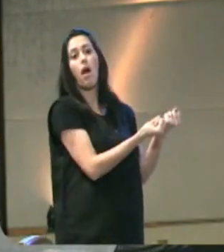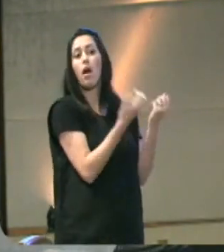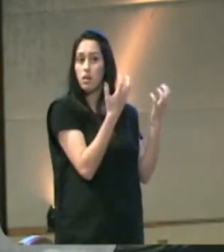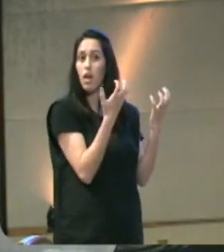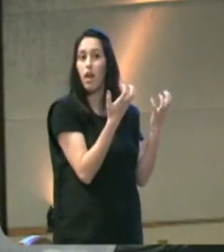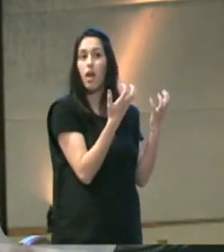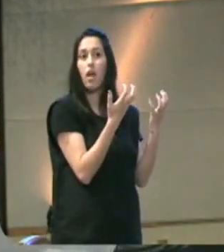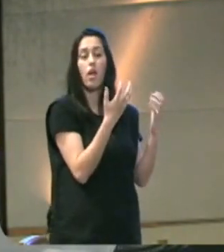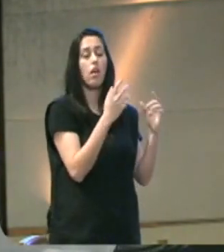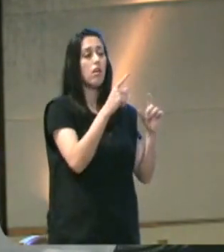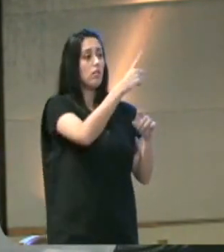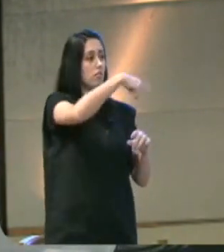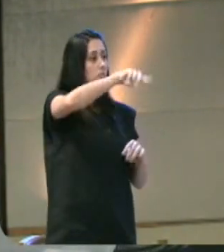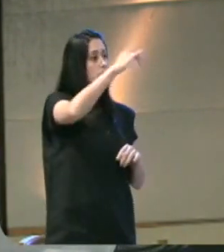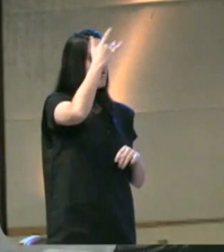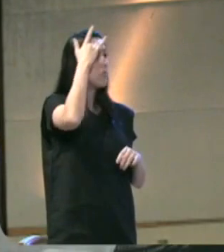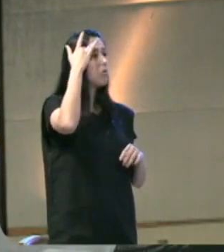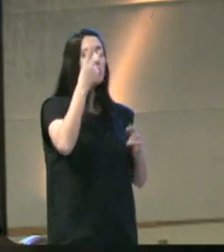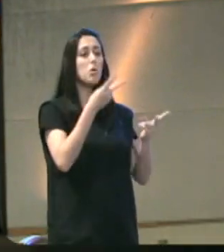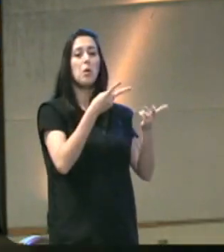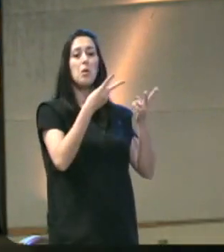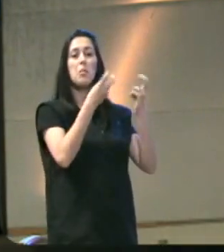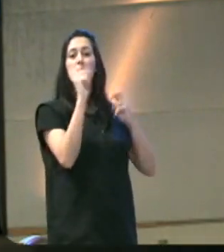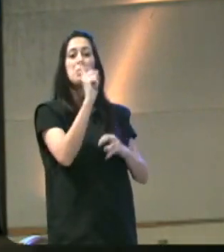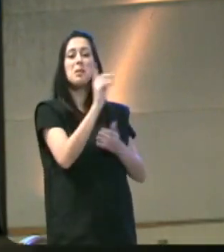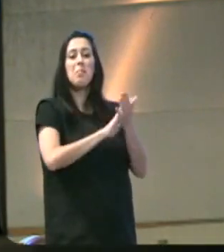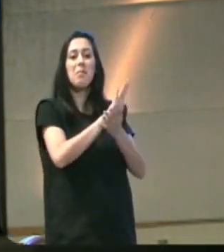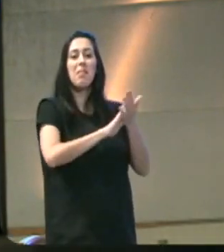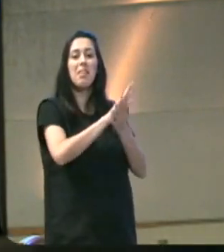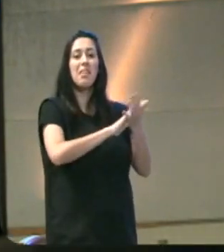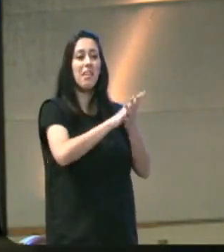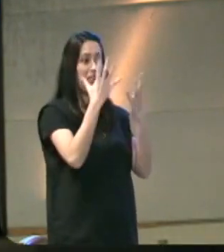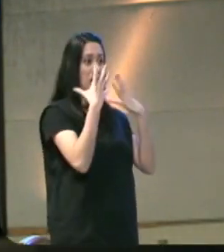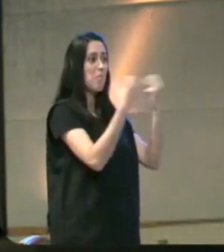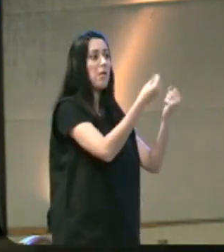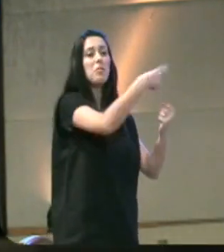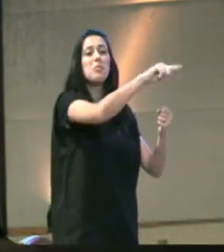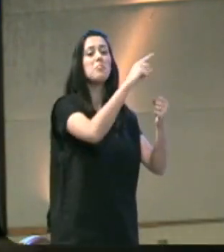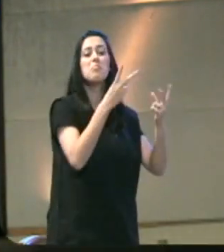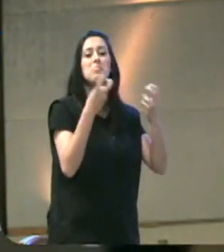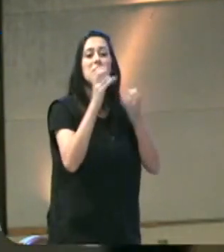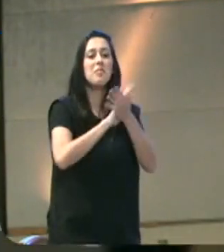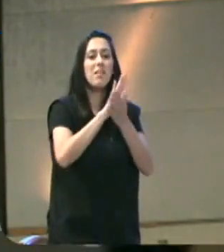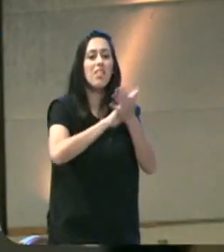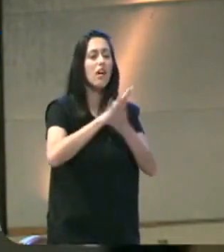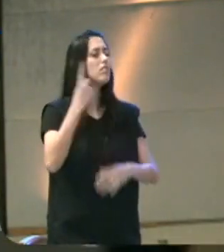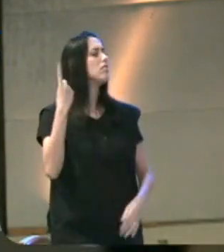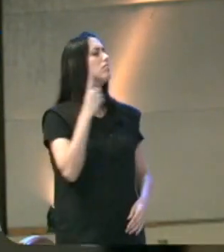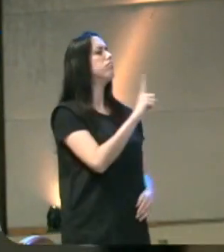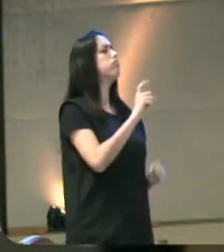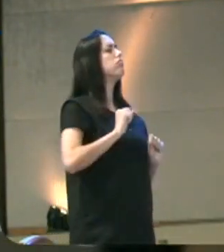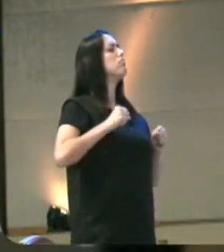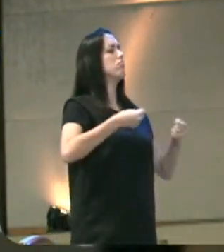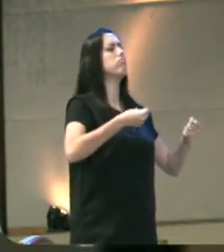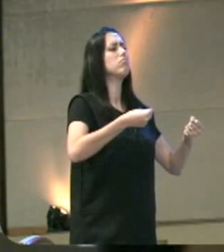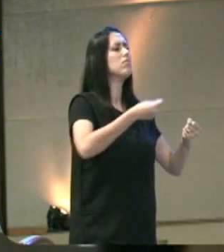não reconhecem, ele se apresenta diante deles, e como seus olhos